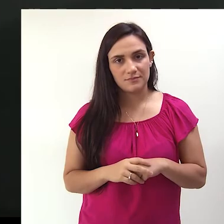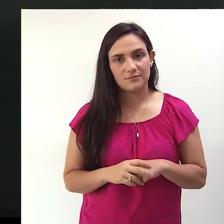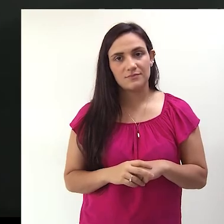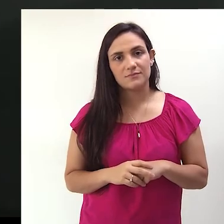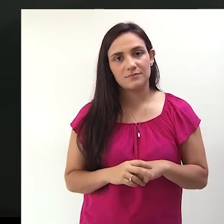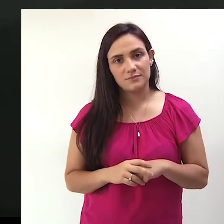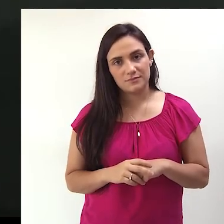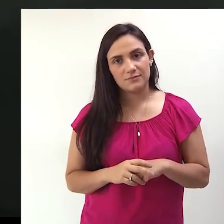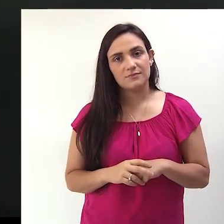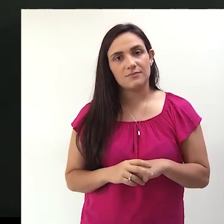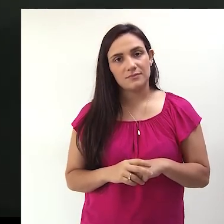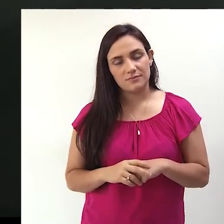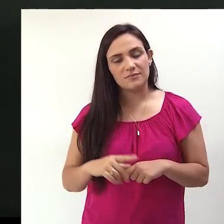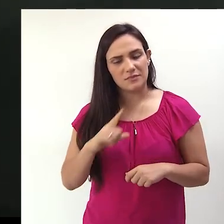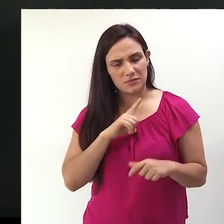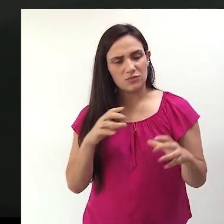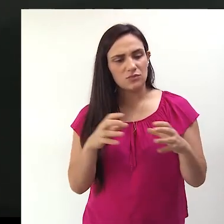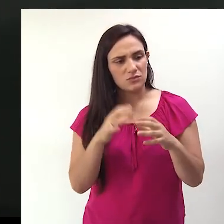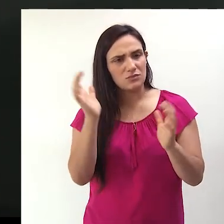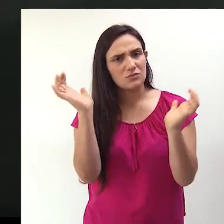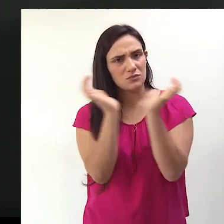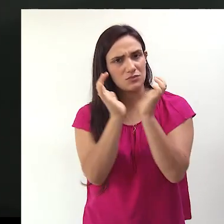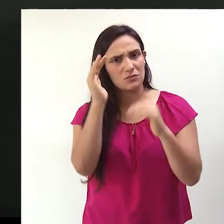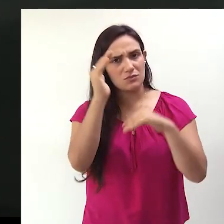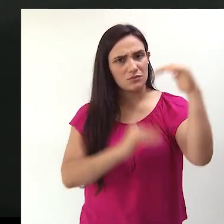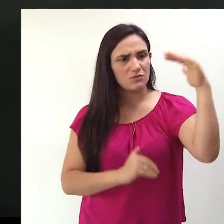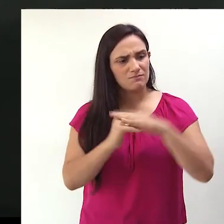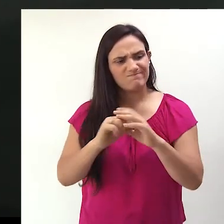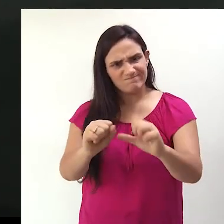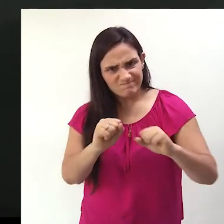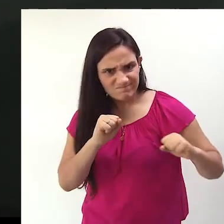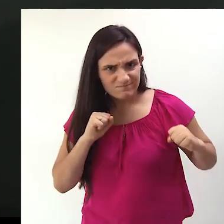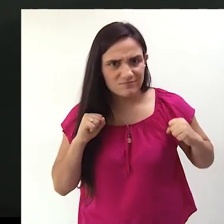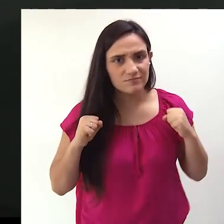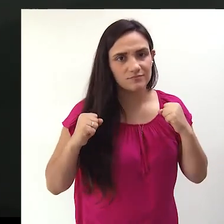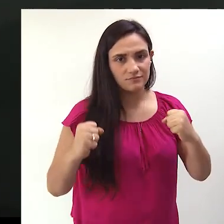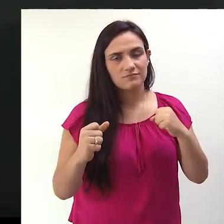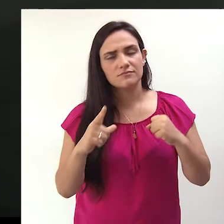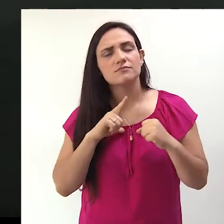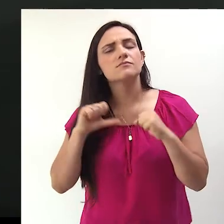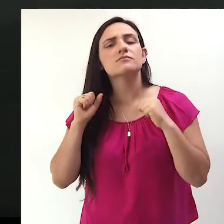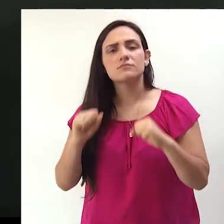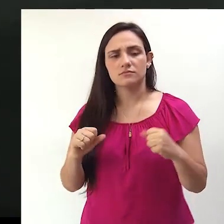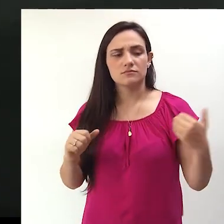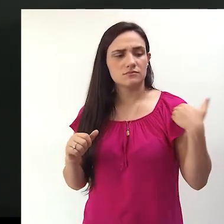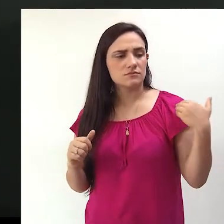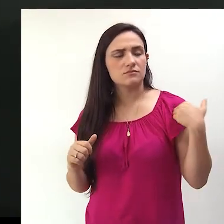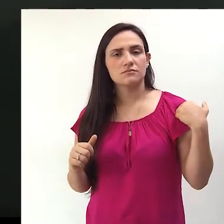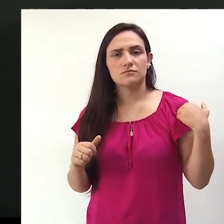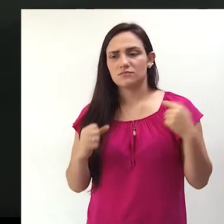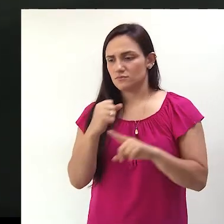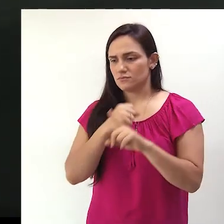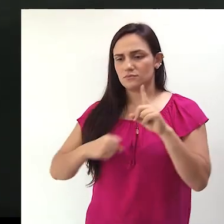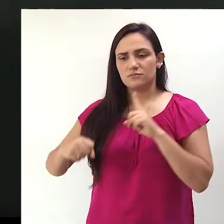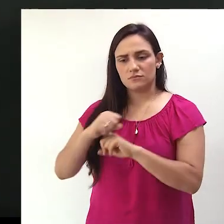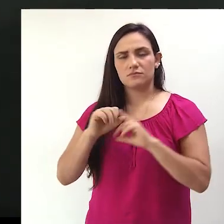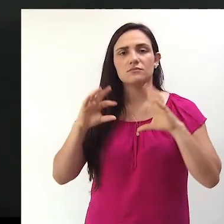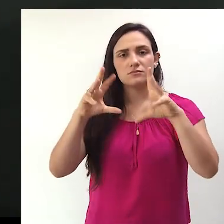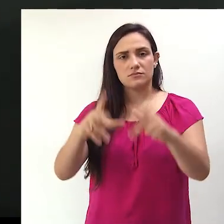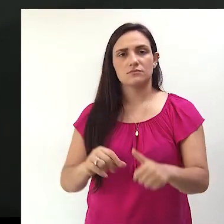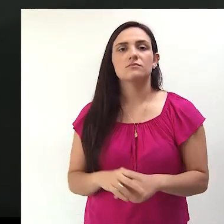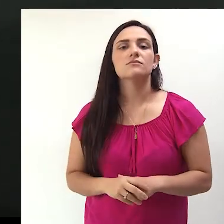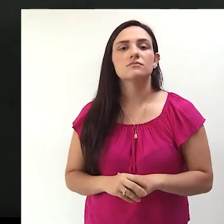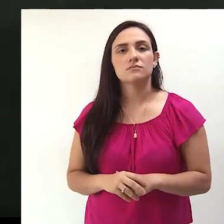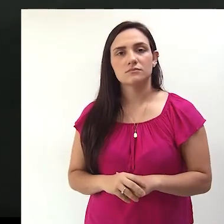muito empenhada, muito motivada, muito dedicada, que está à disposição de toda a sociedade. Esperamos